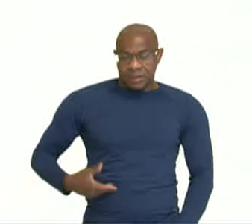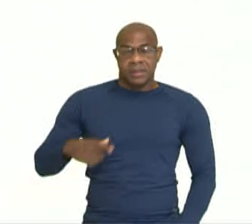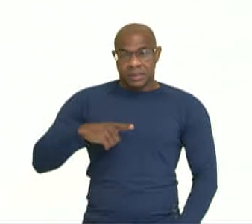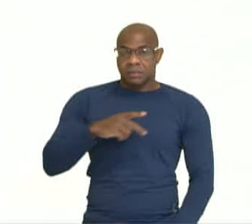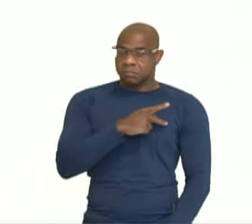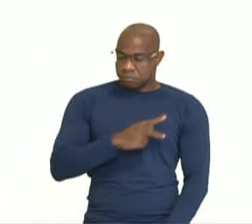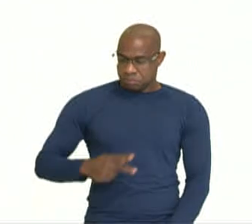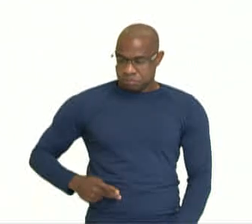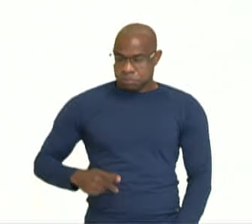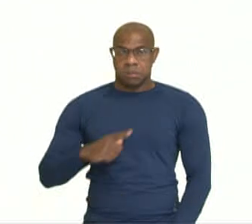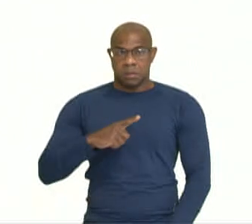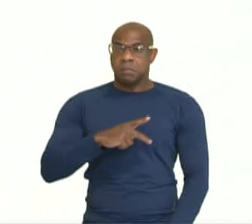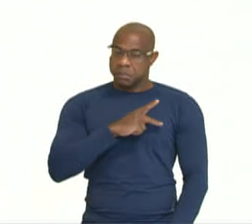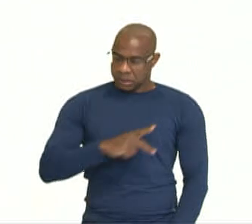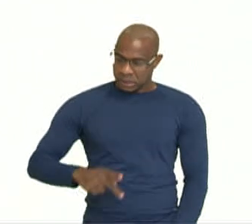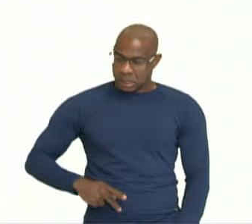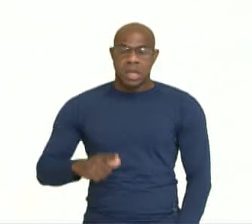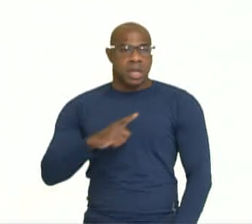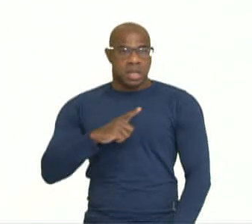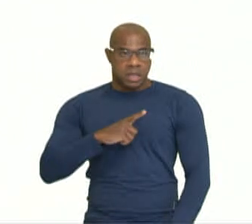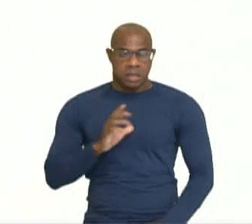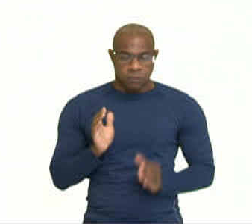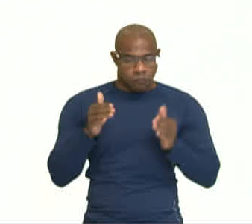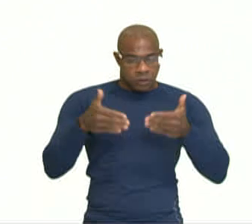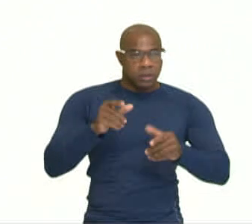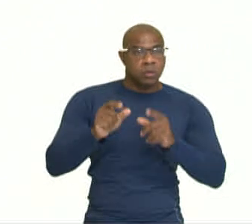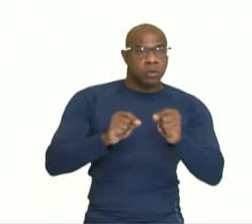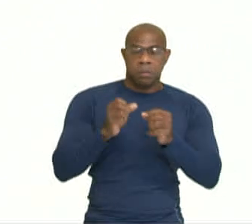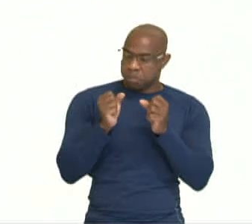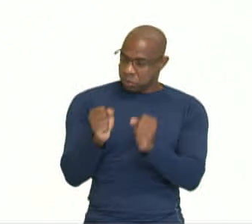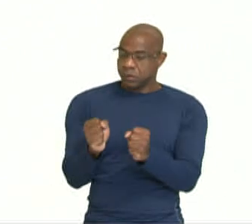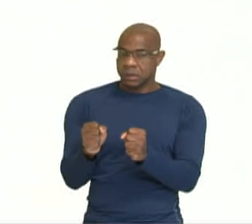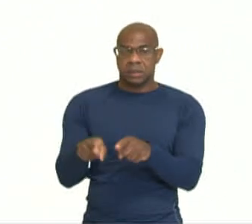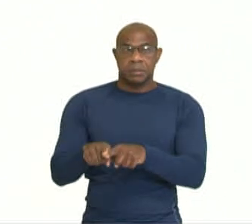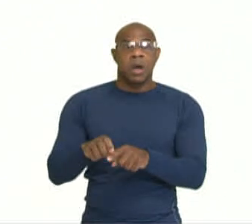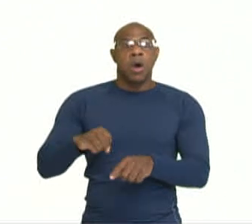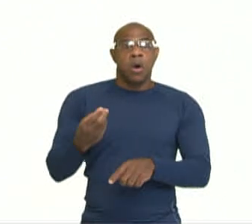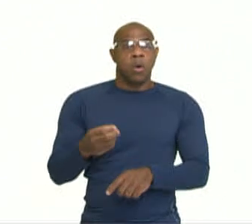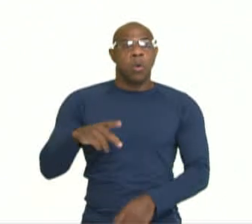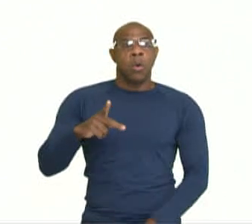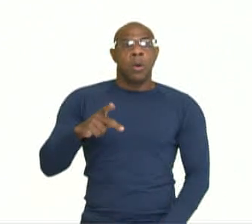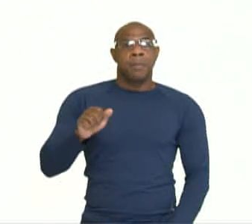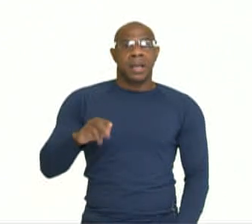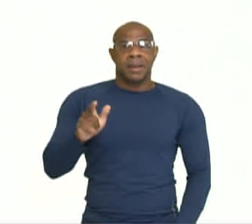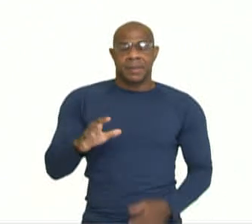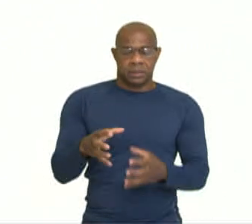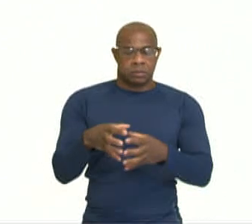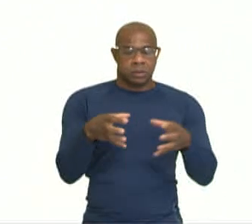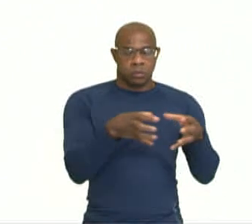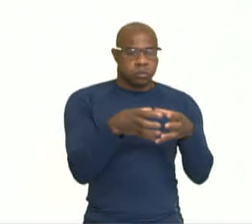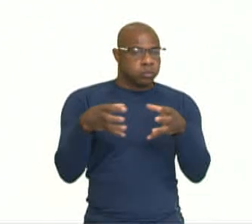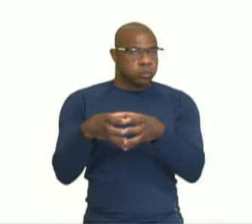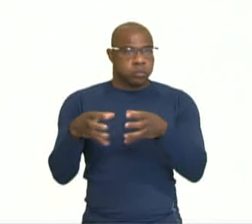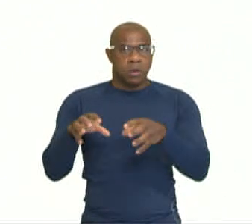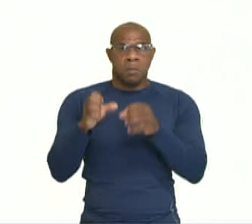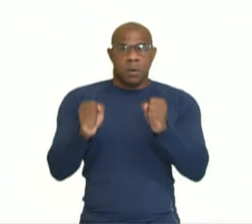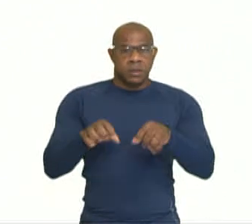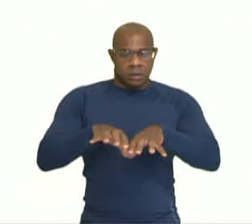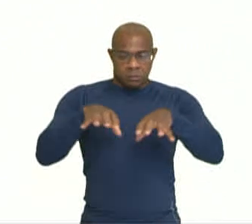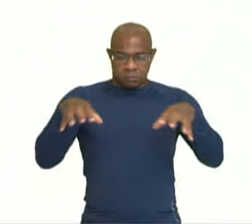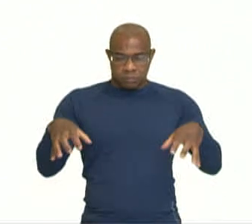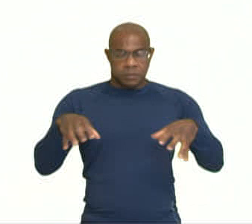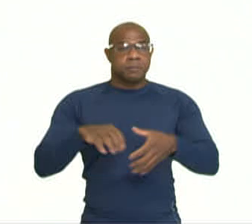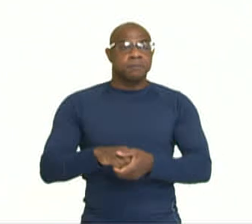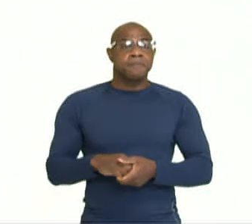república com um presidente, que focaliza o poder, ou um parlamento, onde o poder se divide. E dentro da monarquia, nós